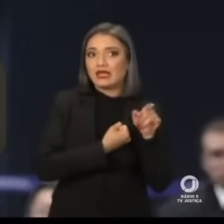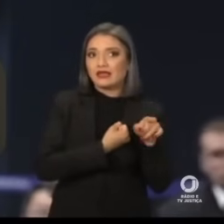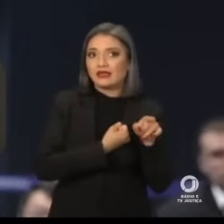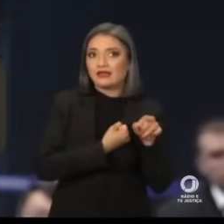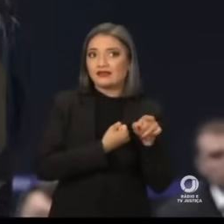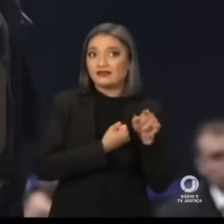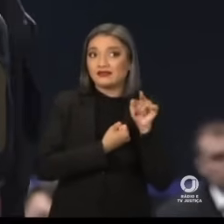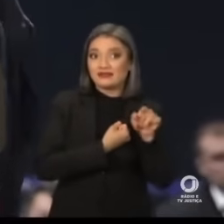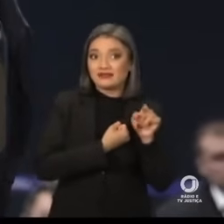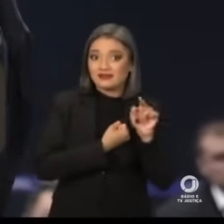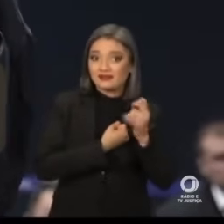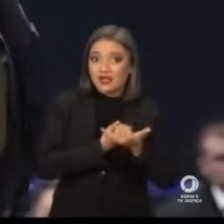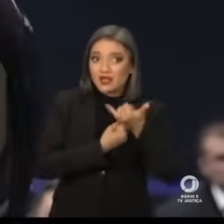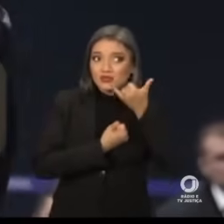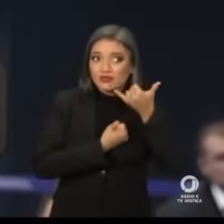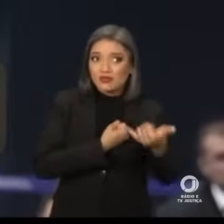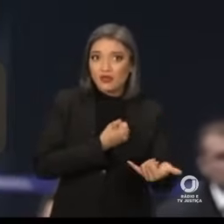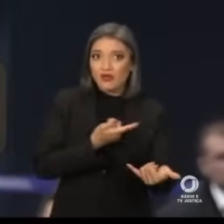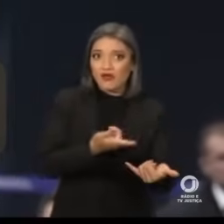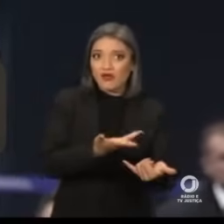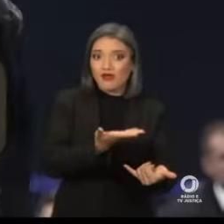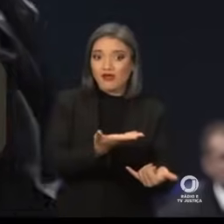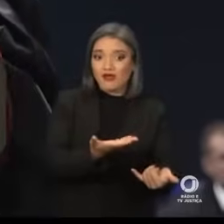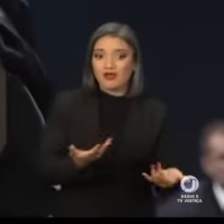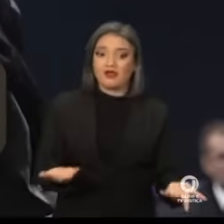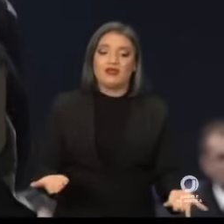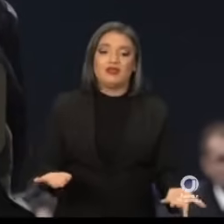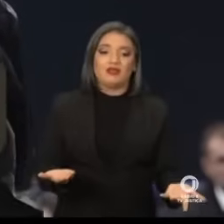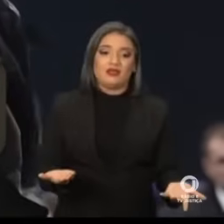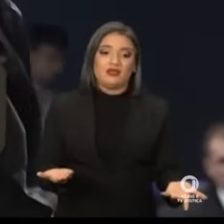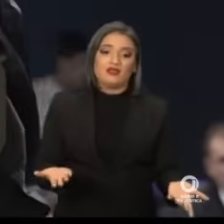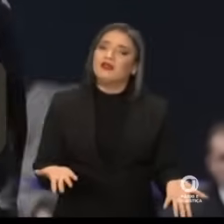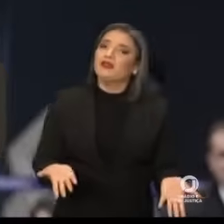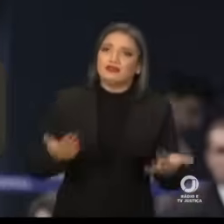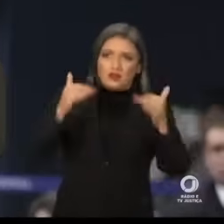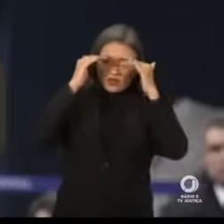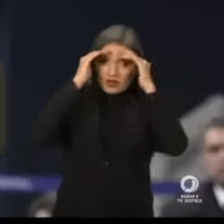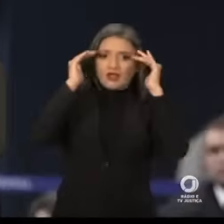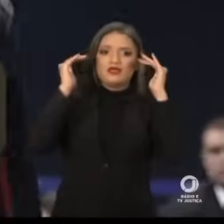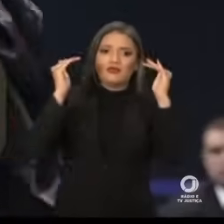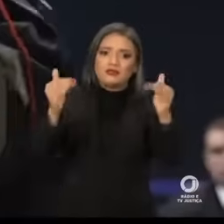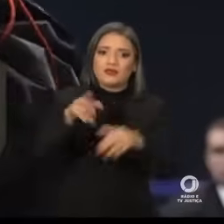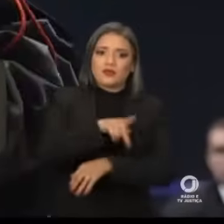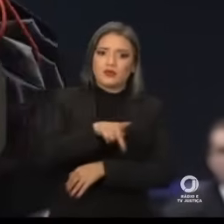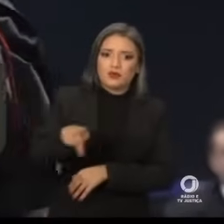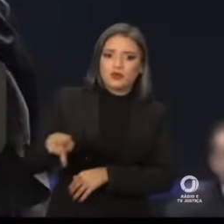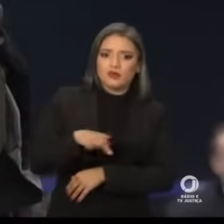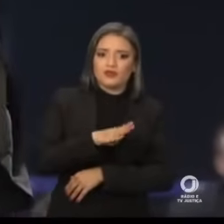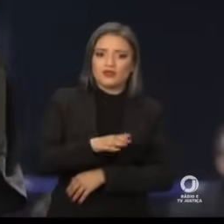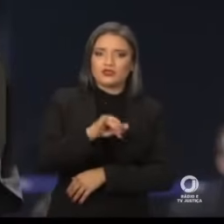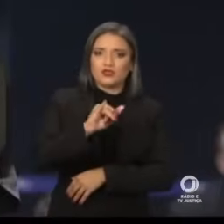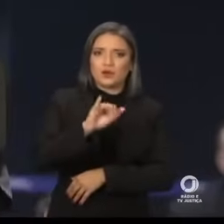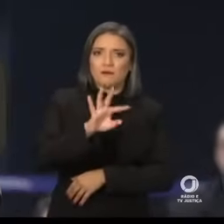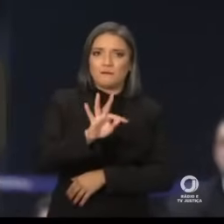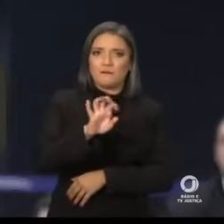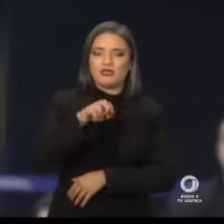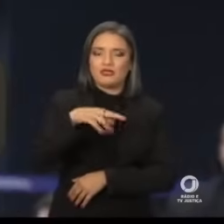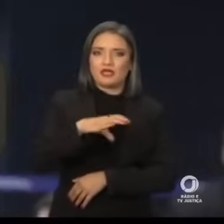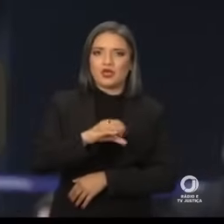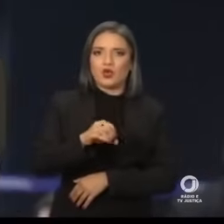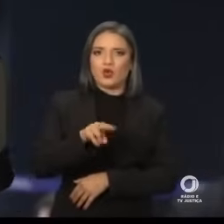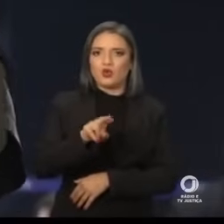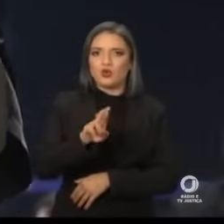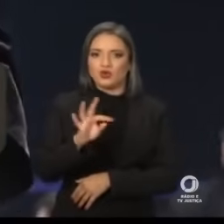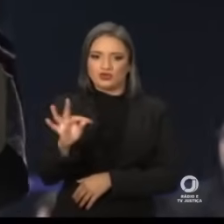Então, vem essa conversa. Não é ata, com todo respeito ao professor Bittencourt, professor de todos nós. Não